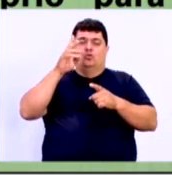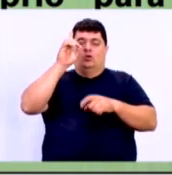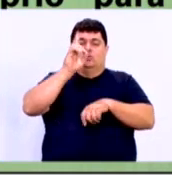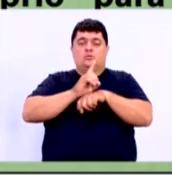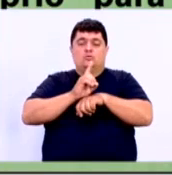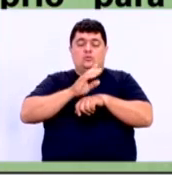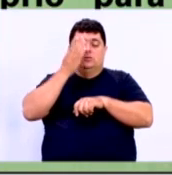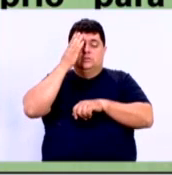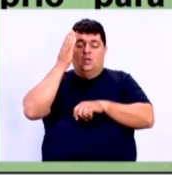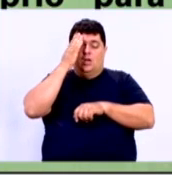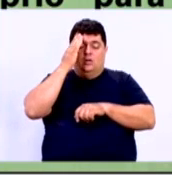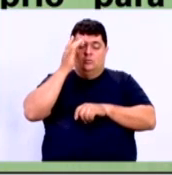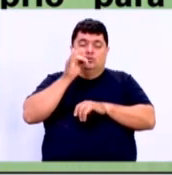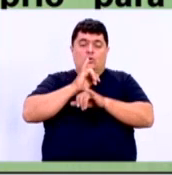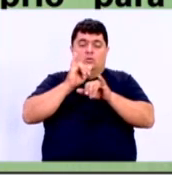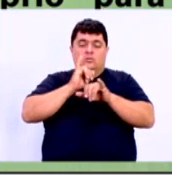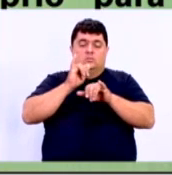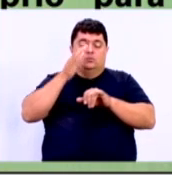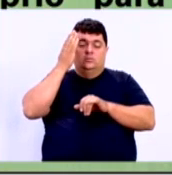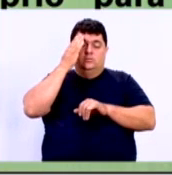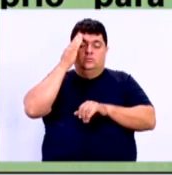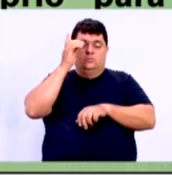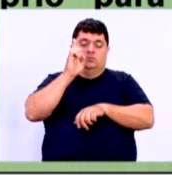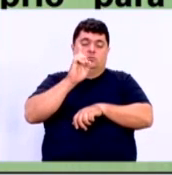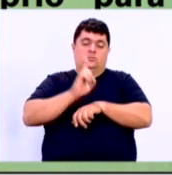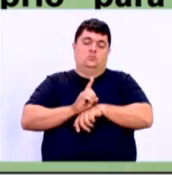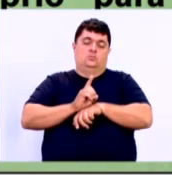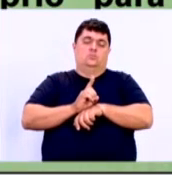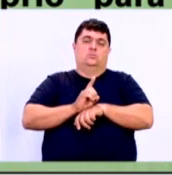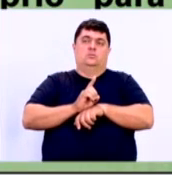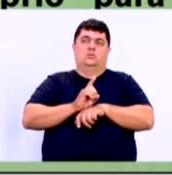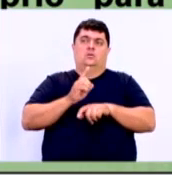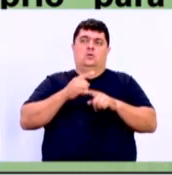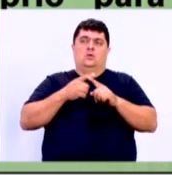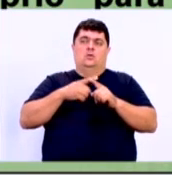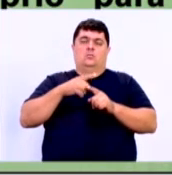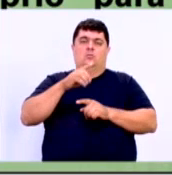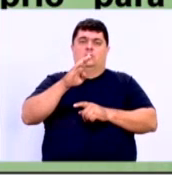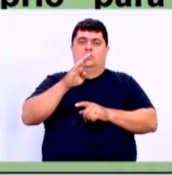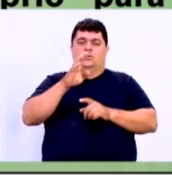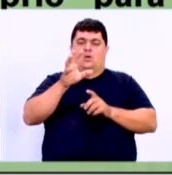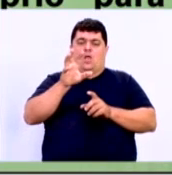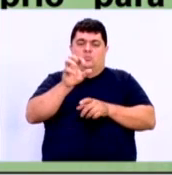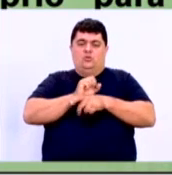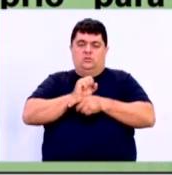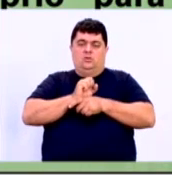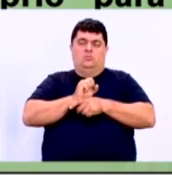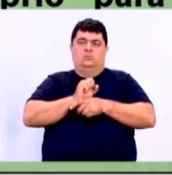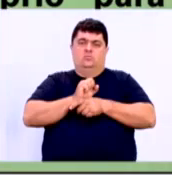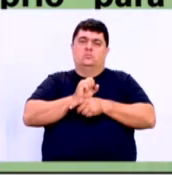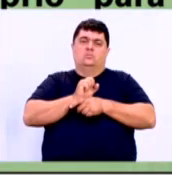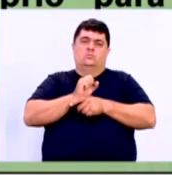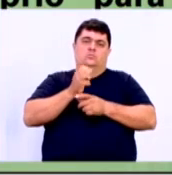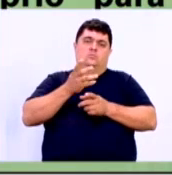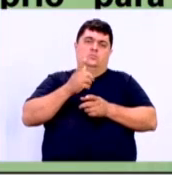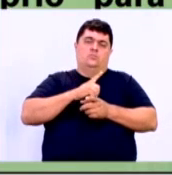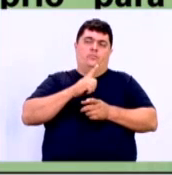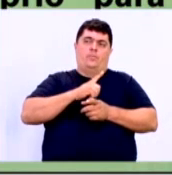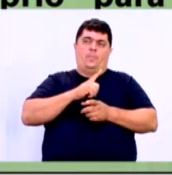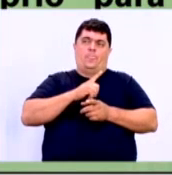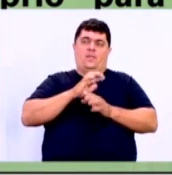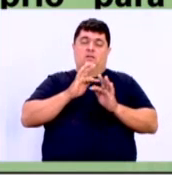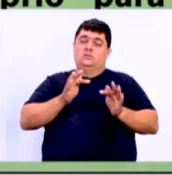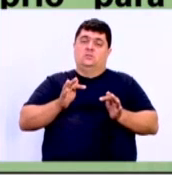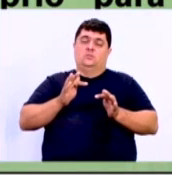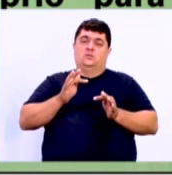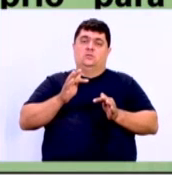na informação para o gestor. Enquanto o custeio por absorção, que é o mais simples, ele tem a